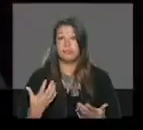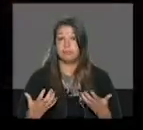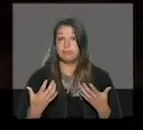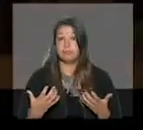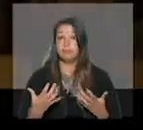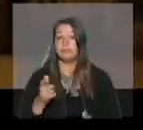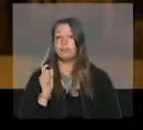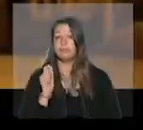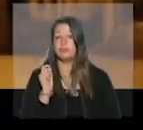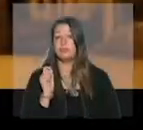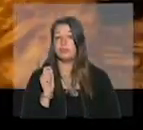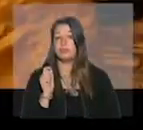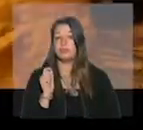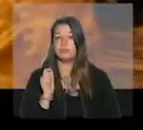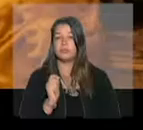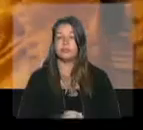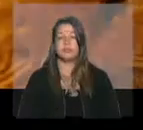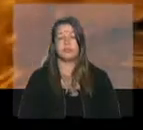Eu queria